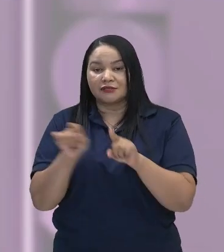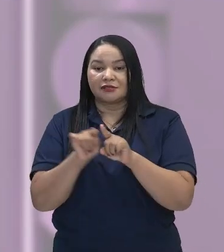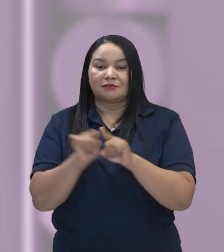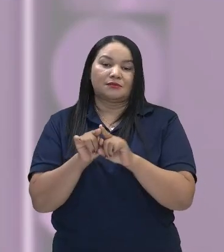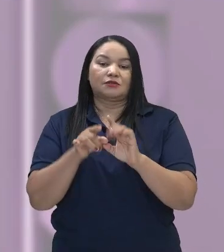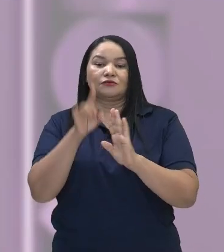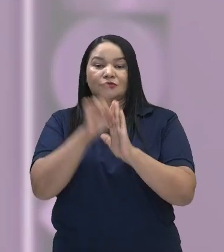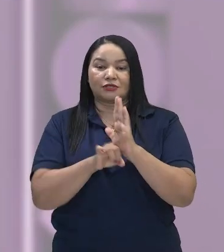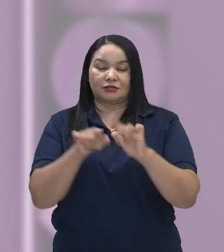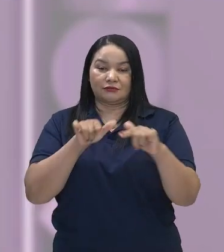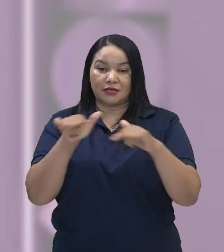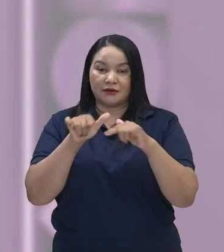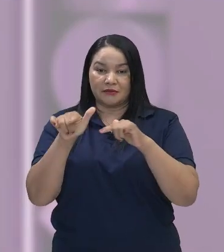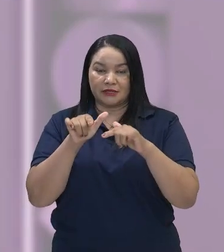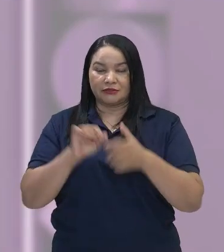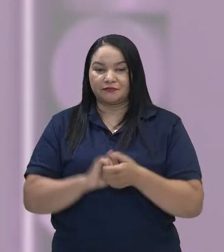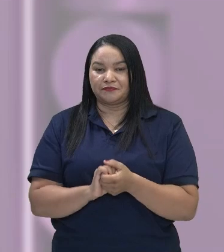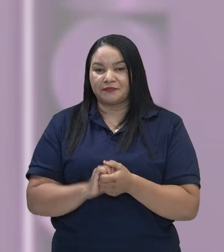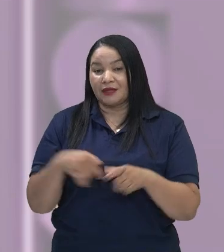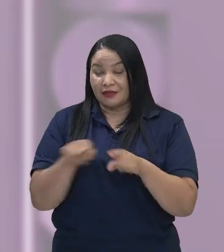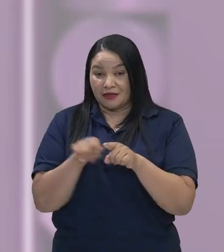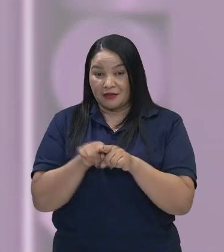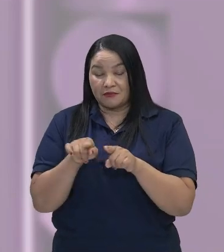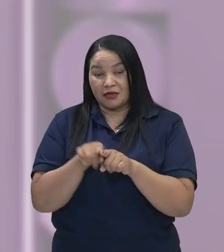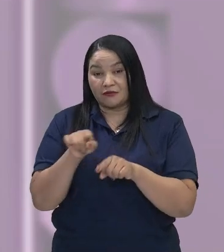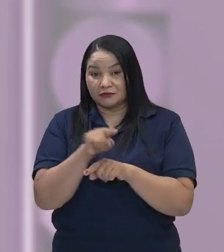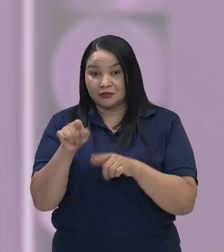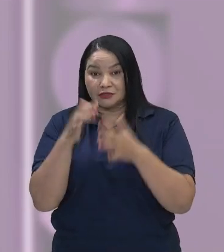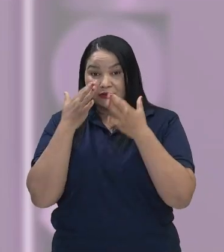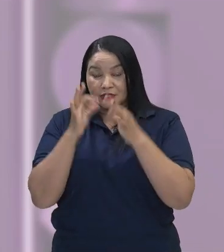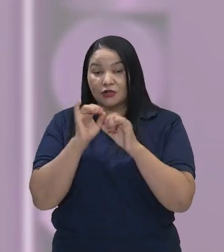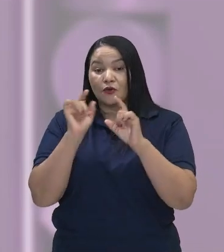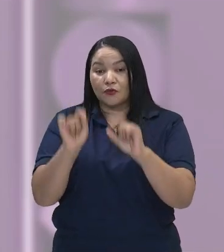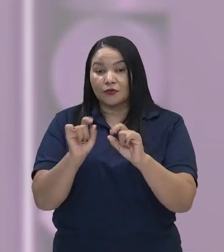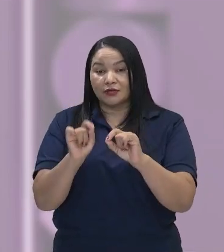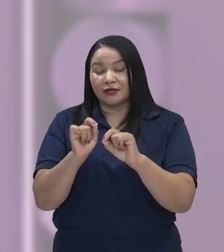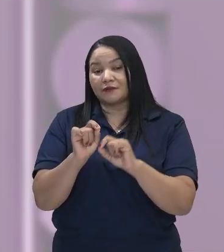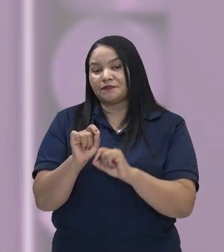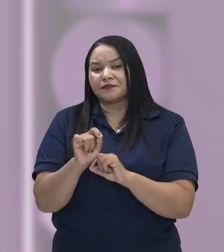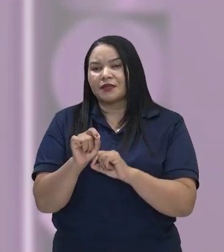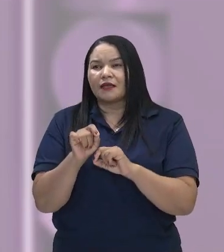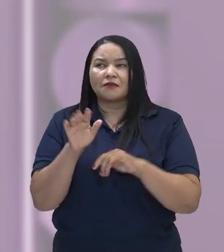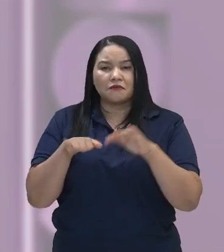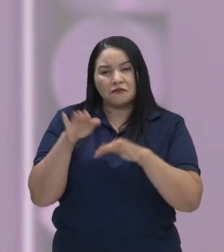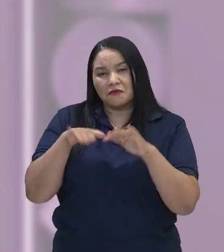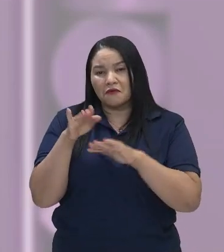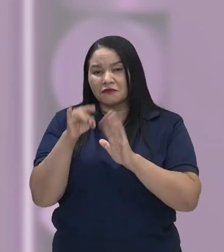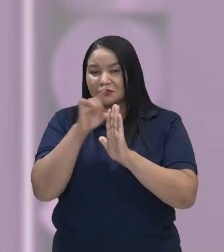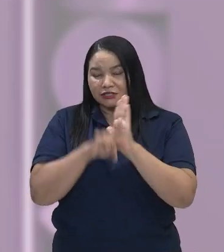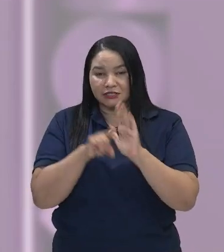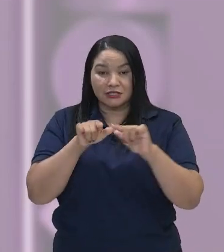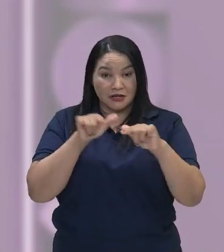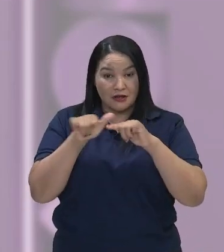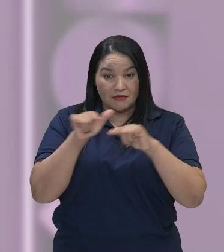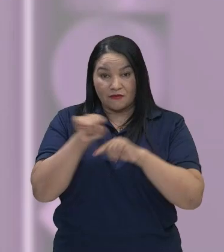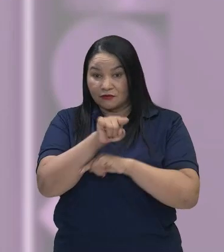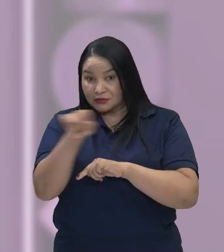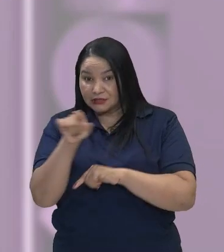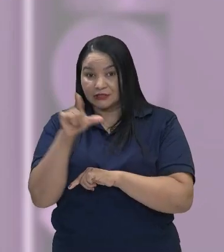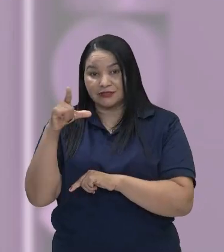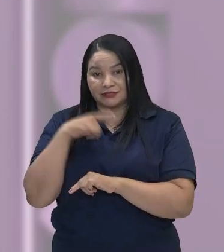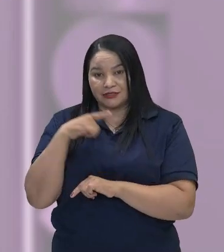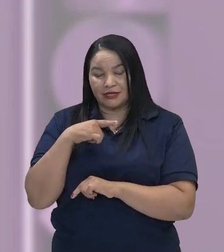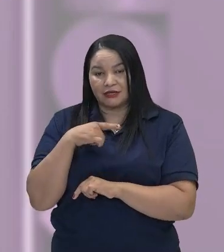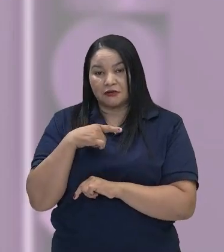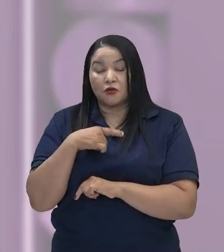direitos trabalhistas. Também eu queria chamar a atenção de vocês com relação a quais são os direitos trabalhistas que vocês têm, né,